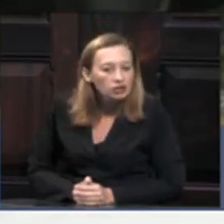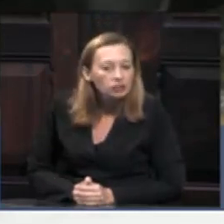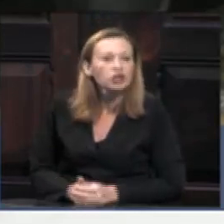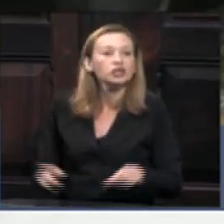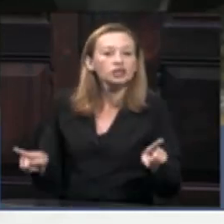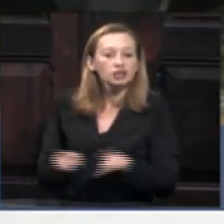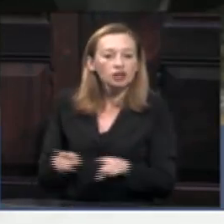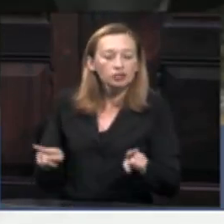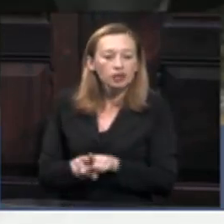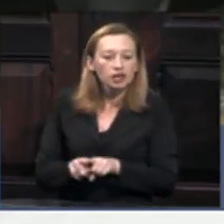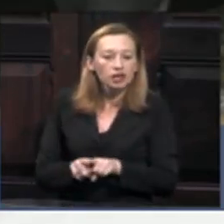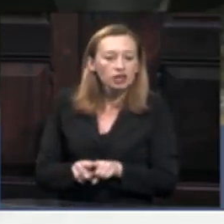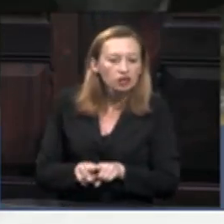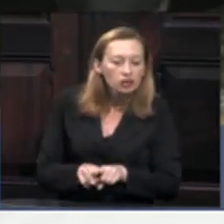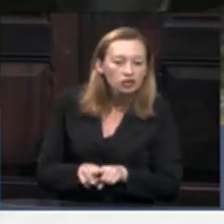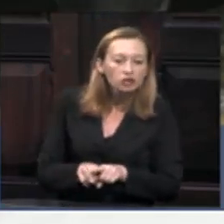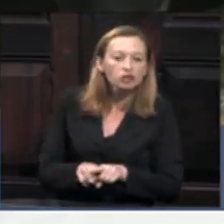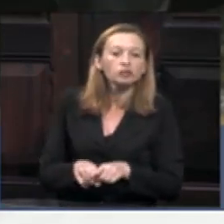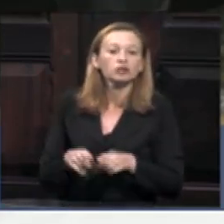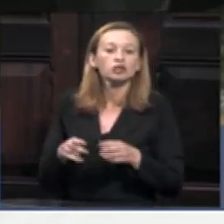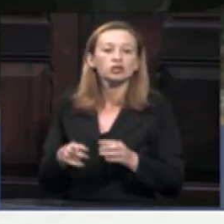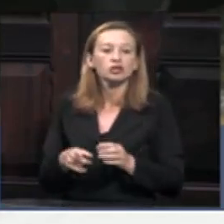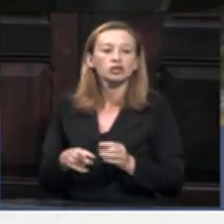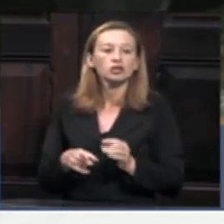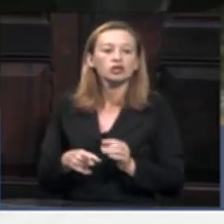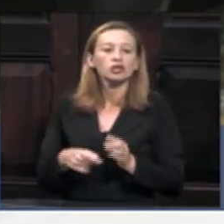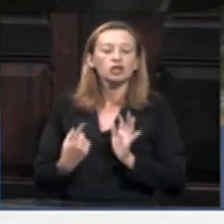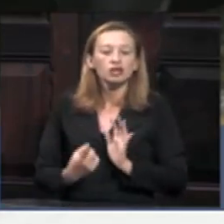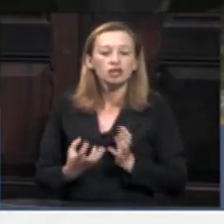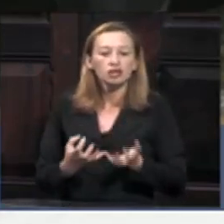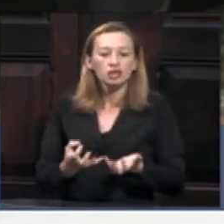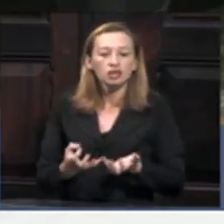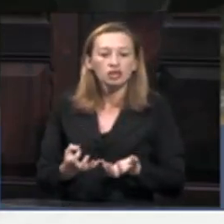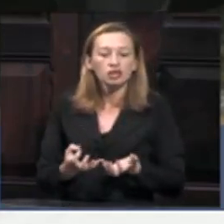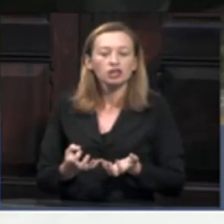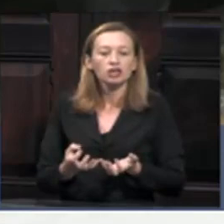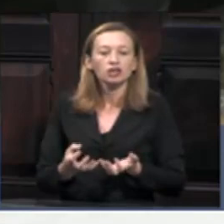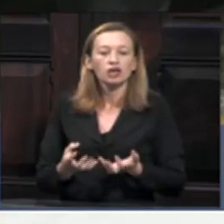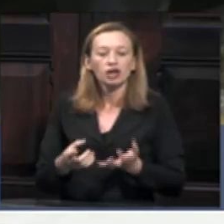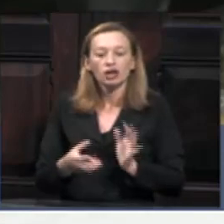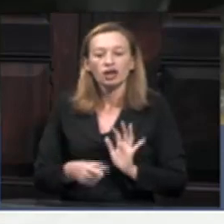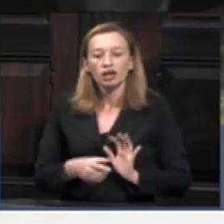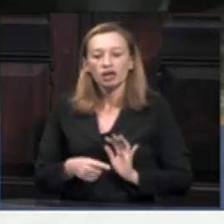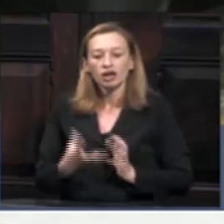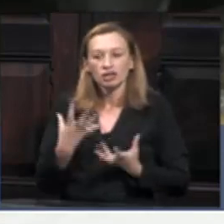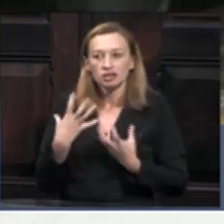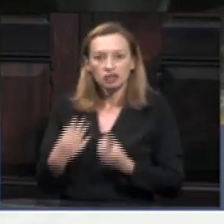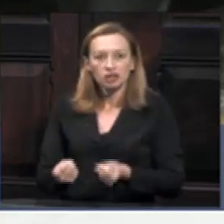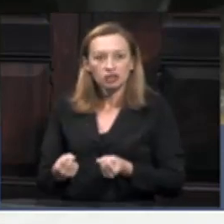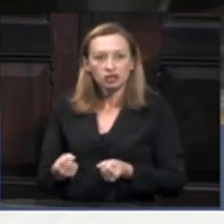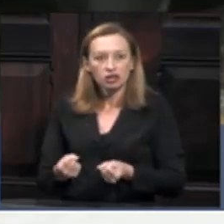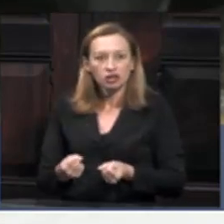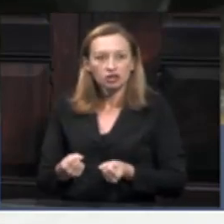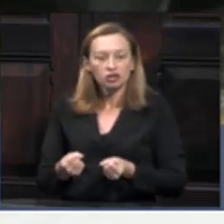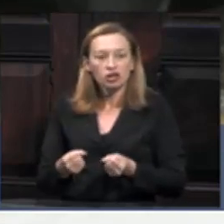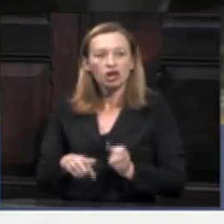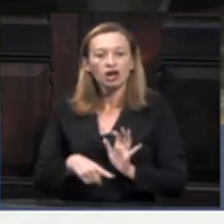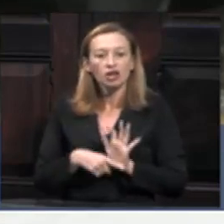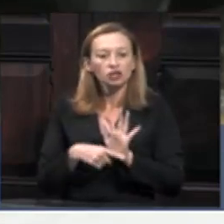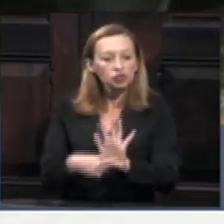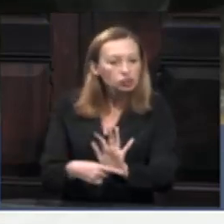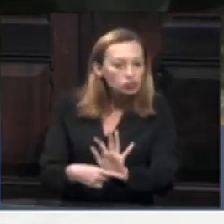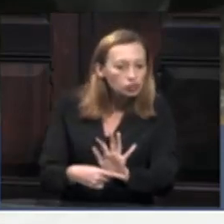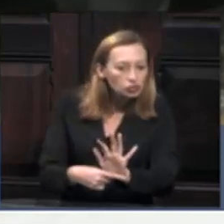E também somos a favor da derrubada do veto no que diz respeito ao PCCS, pela manutenção